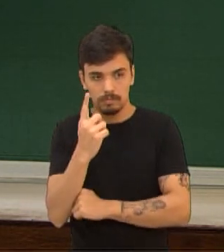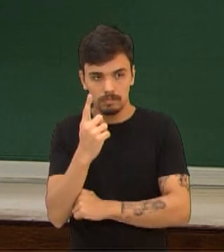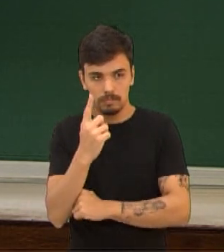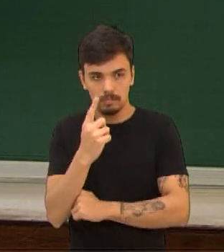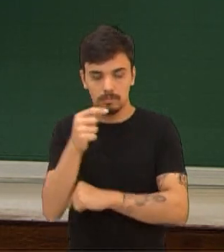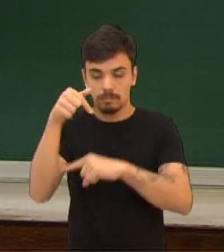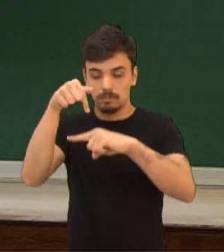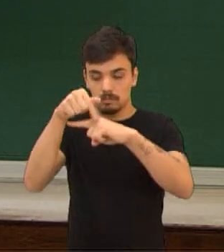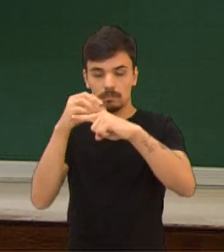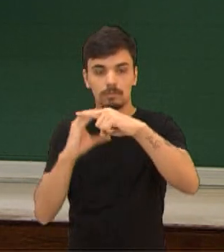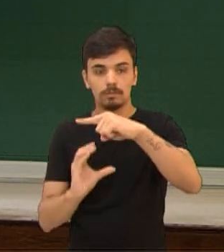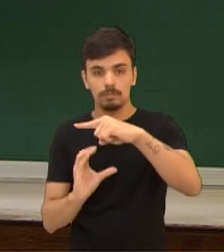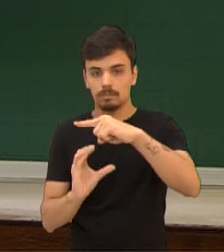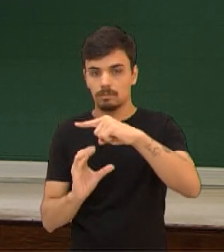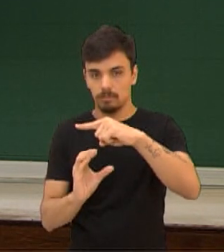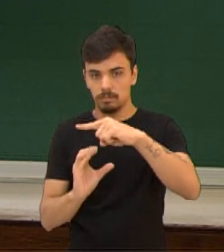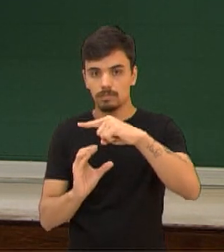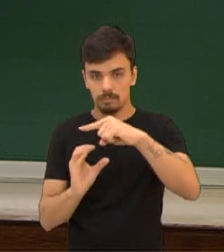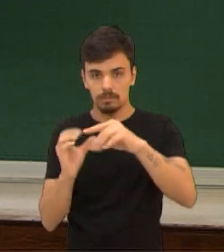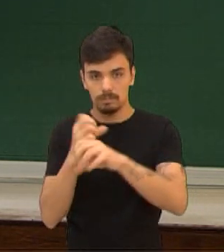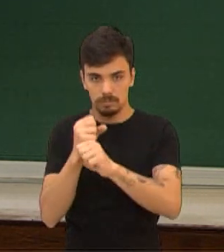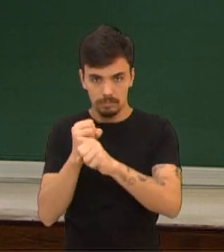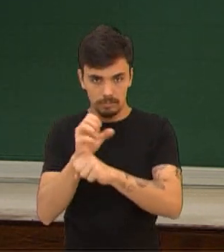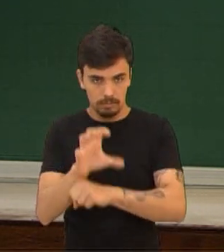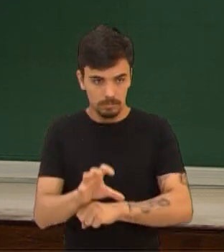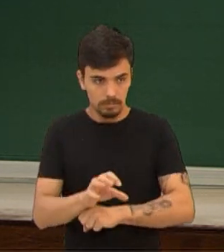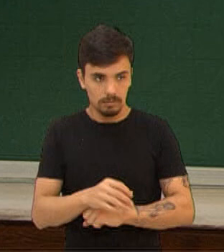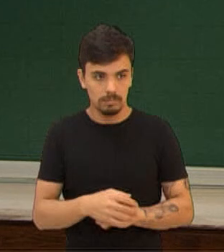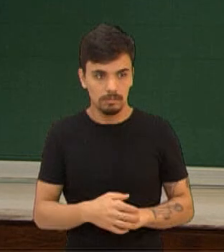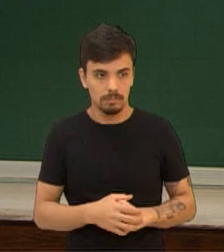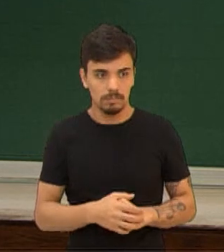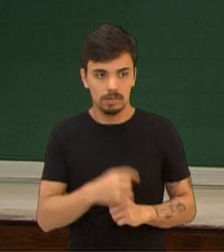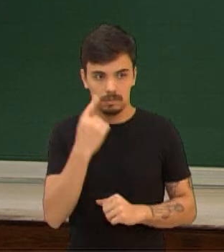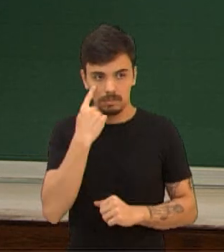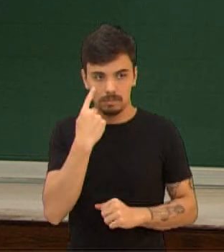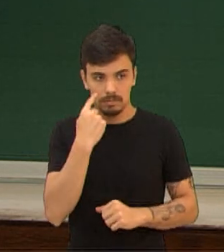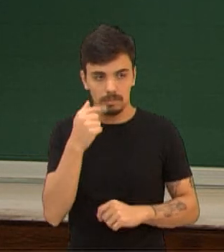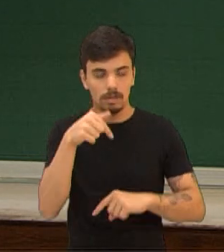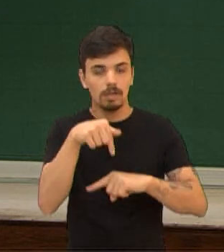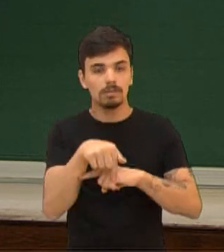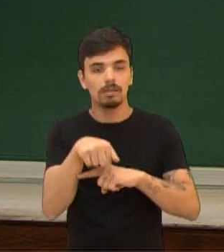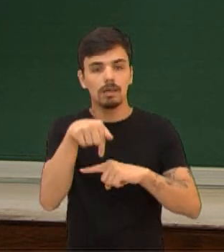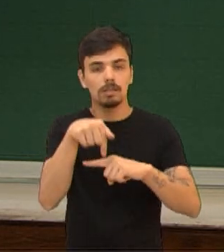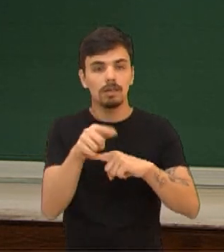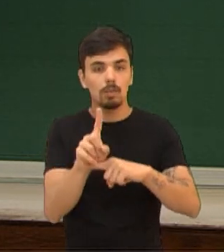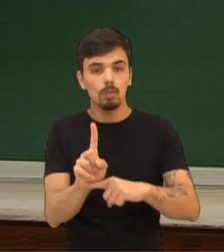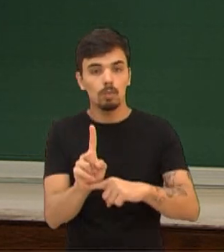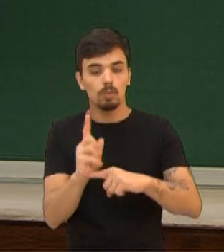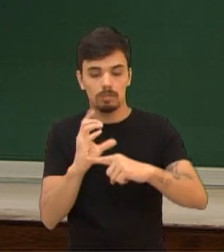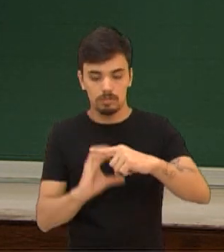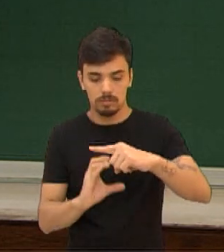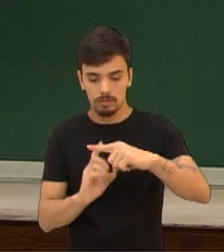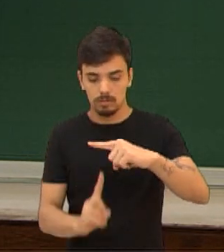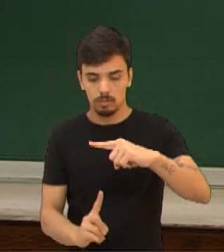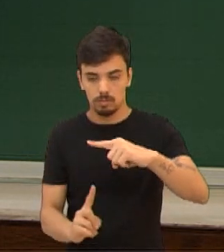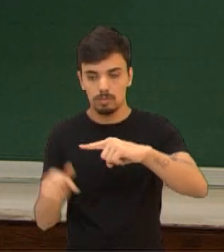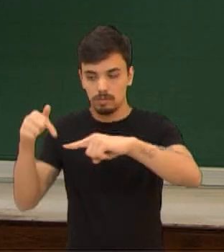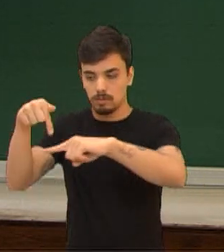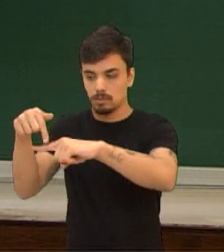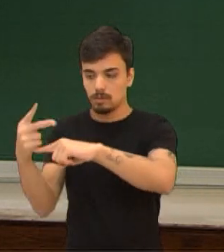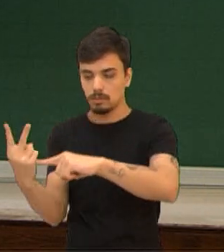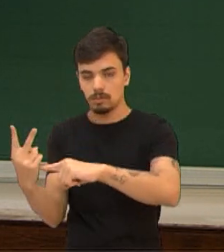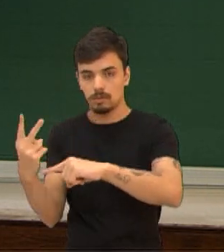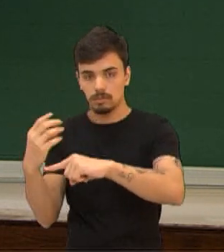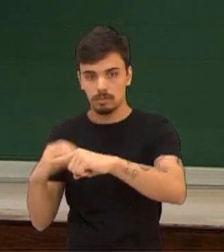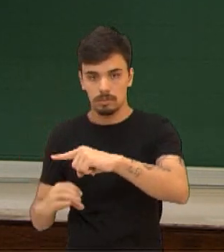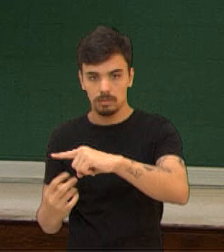1 pela capacitância do capacitor 1. Então aqui é Q1 sobre C1. Aqui o 2 é Q2 sobre C2. E o